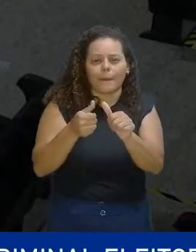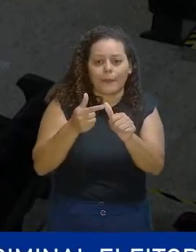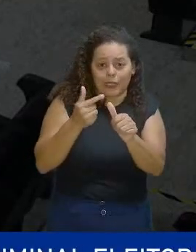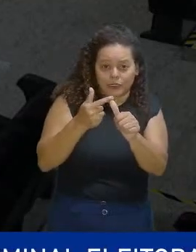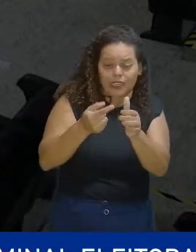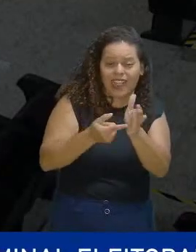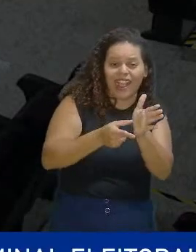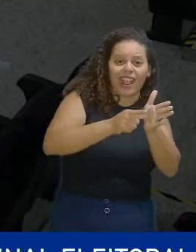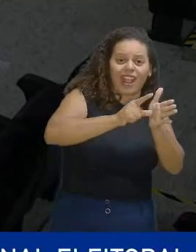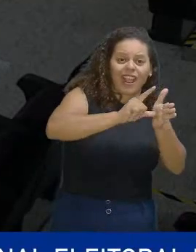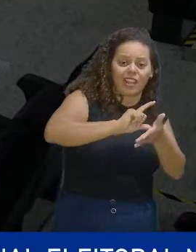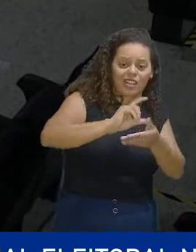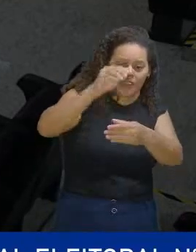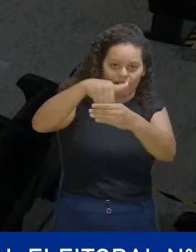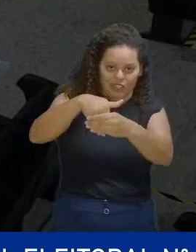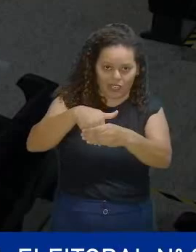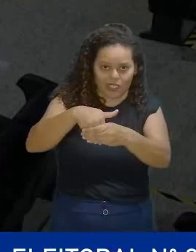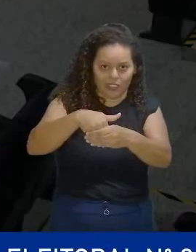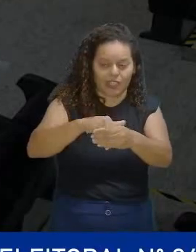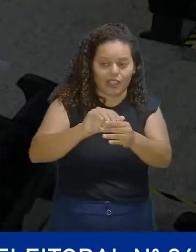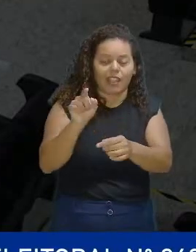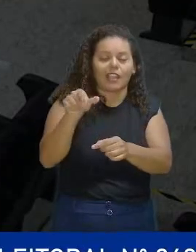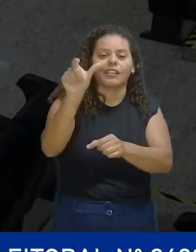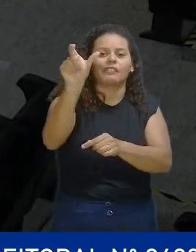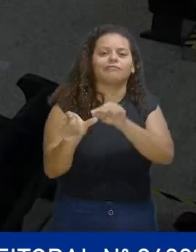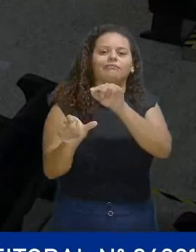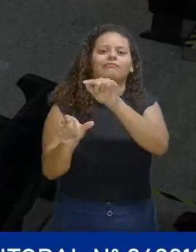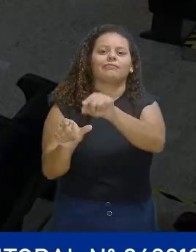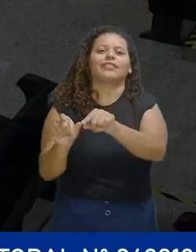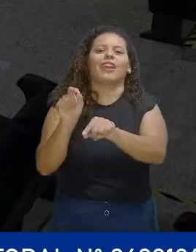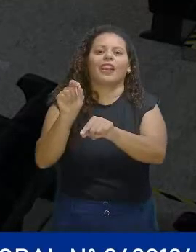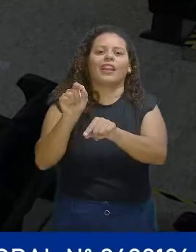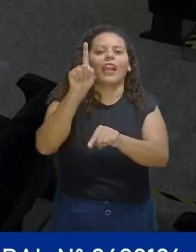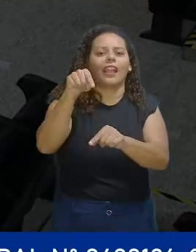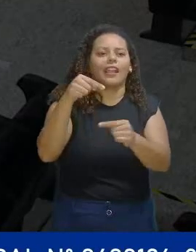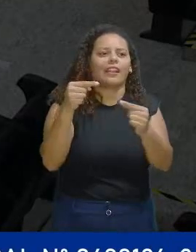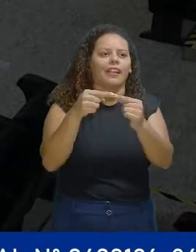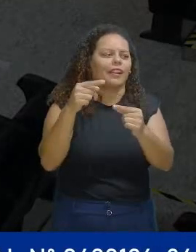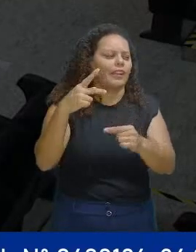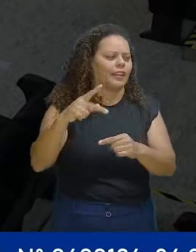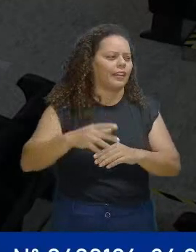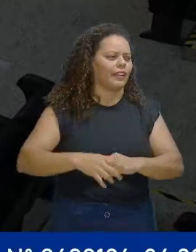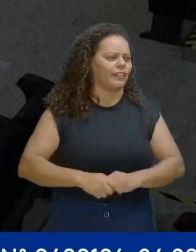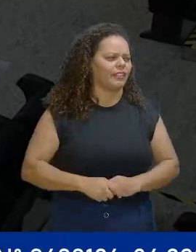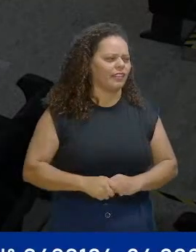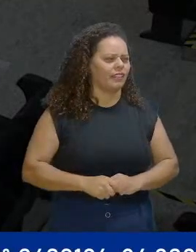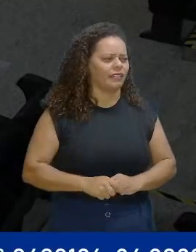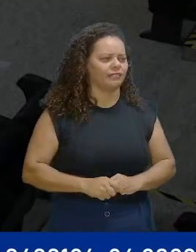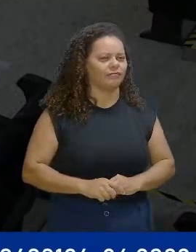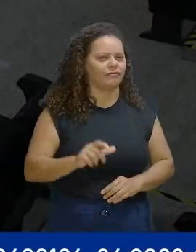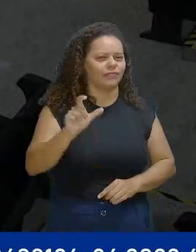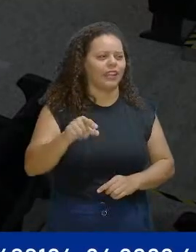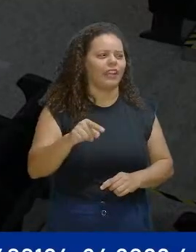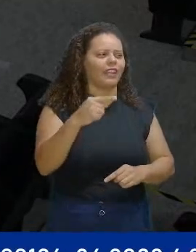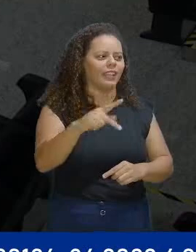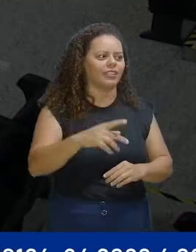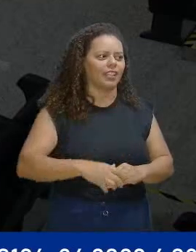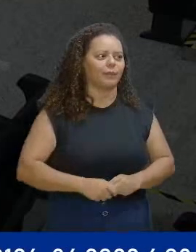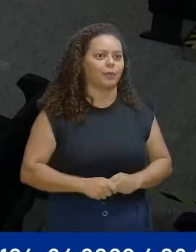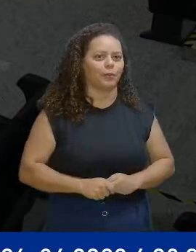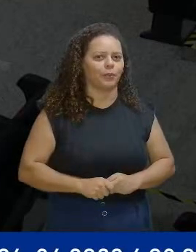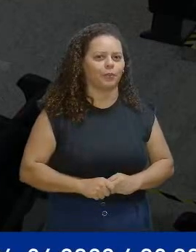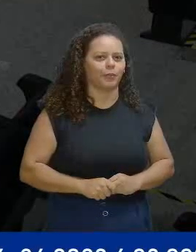eleição, indicariam destinação ilícita do numerário. Não obstante, mais uma vez, com fundamento